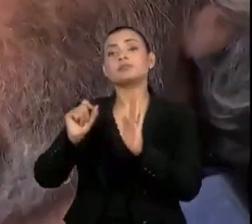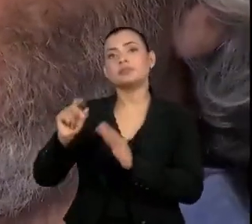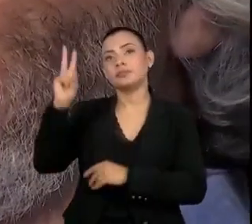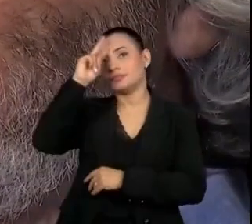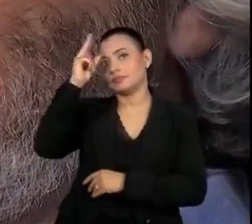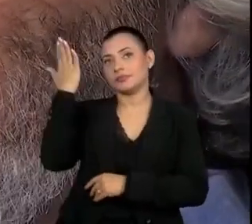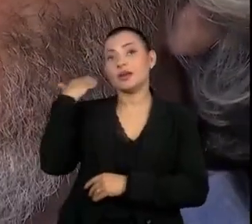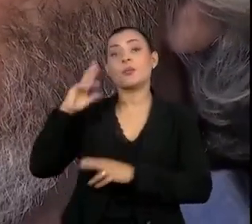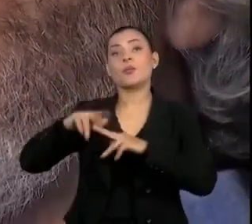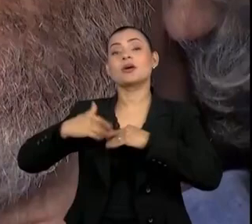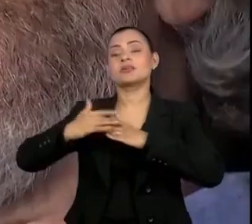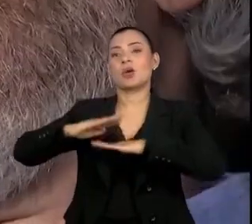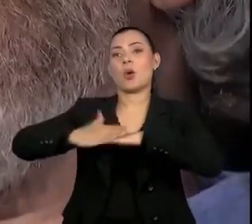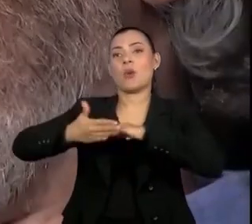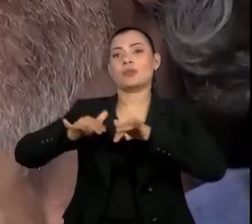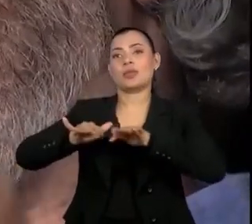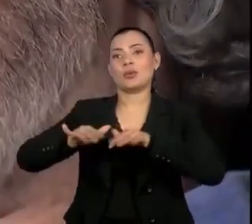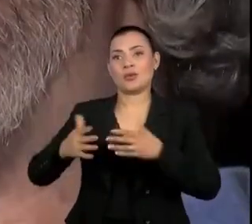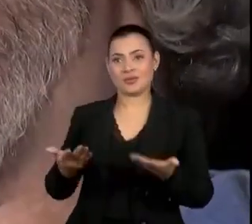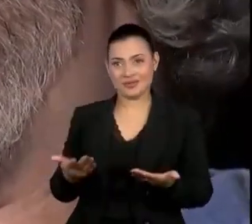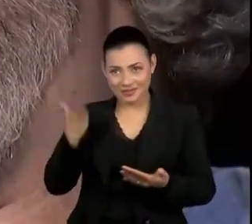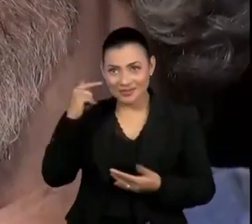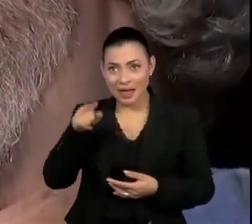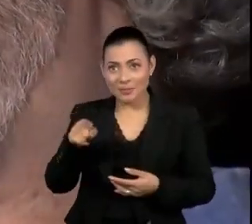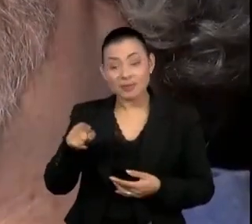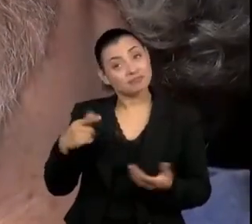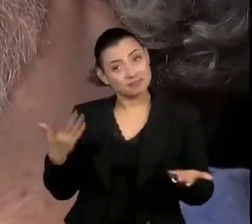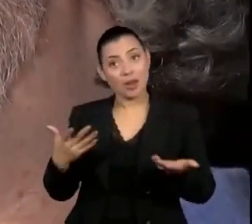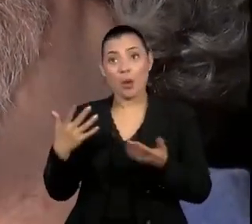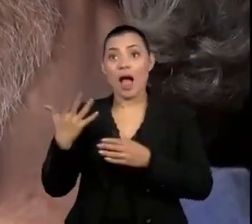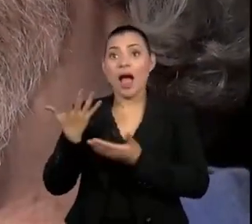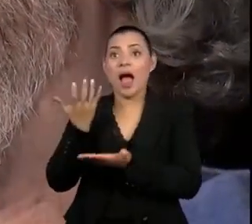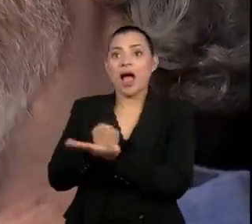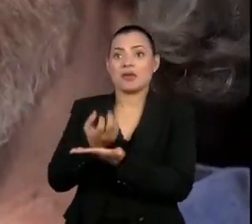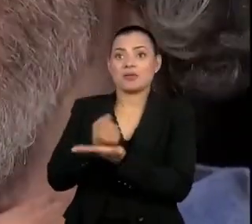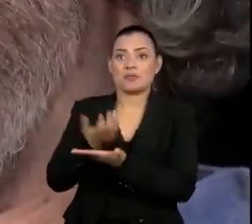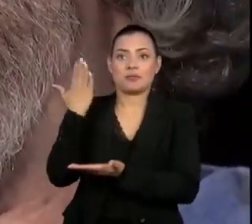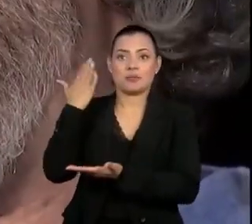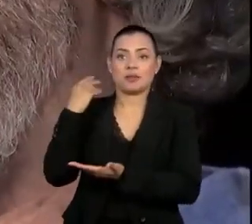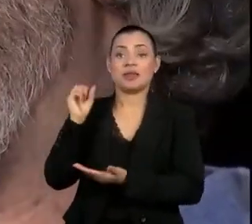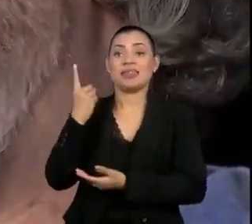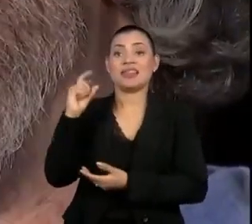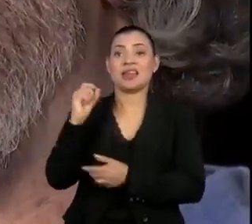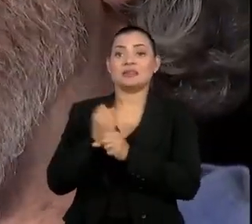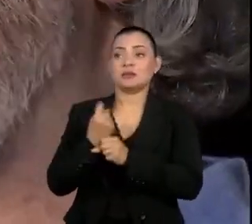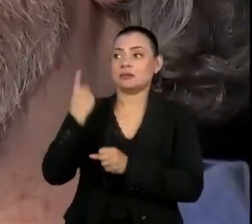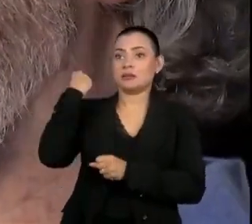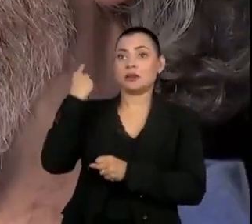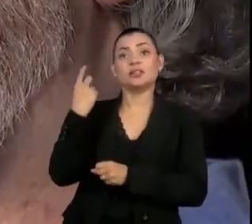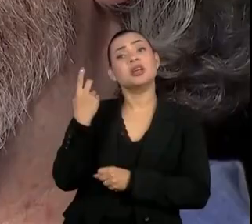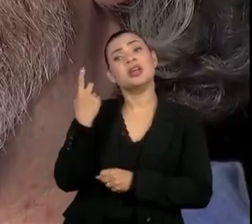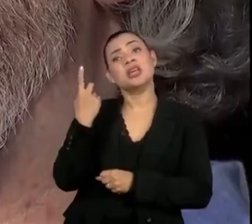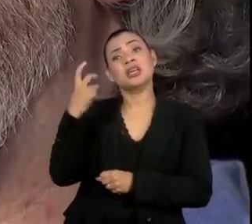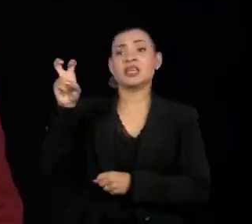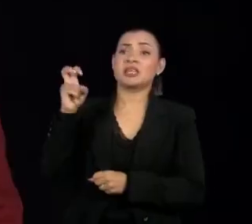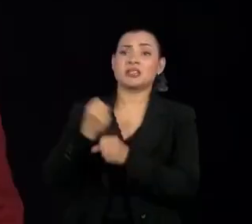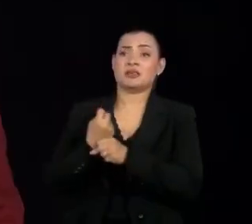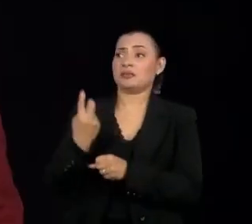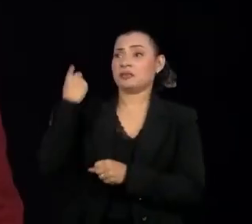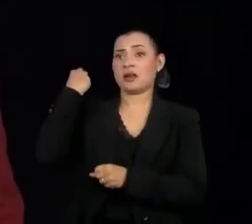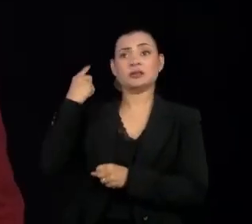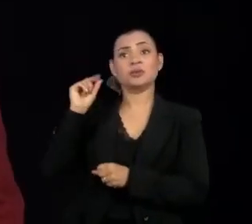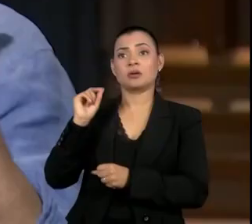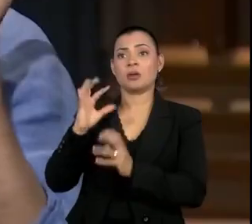nossos computadores. Ou seja, arquivos que a verdade. gente produziu É. há 10 anos atrás É. ou 15, onde está? São frágeis,